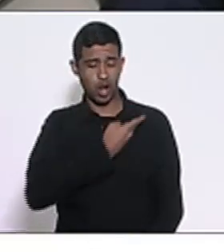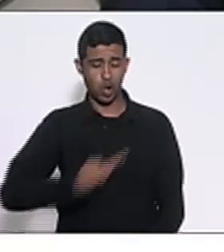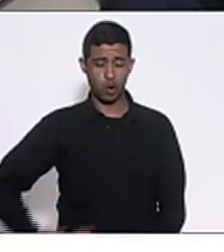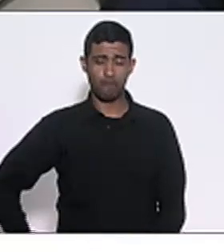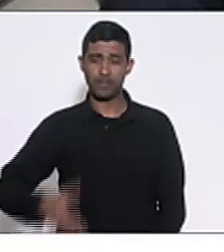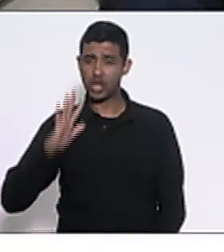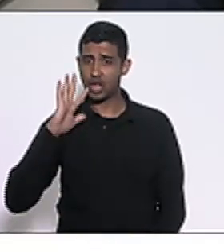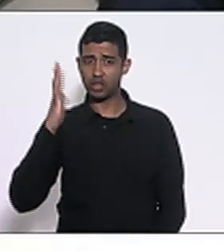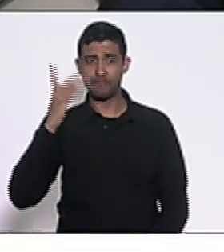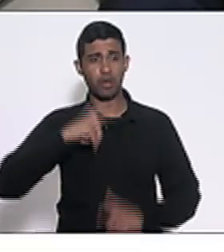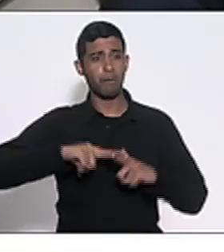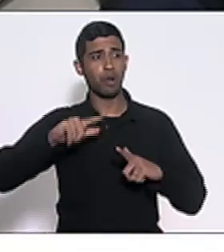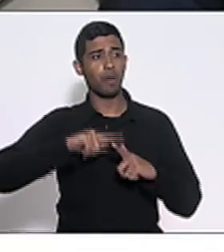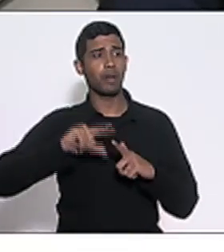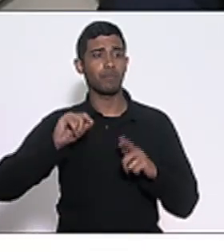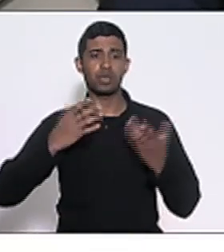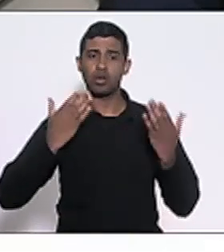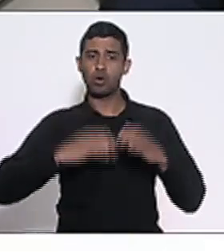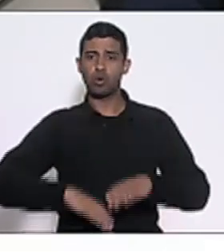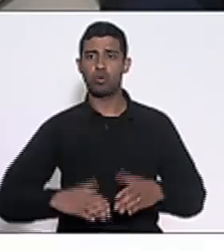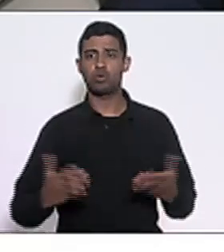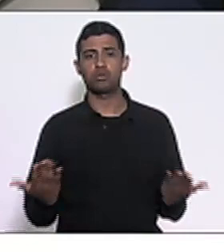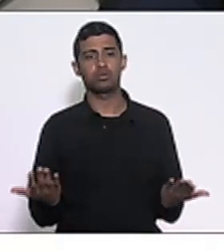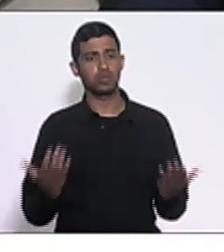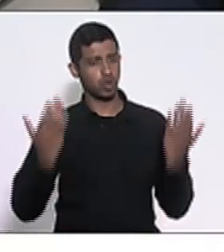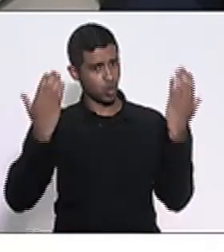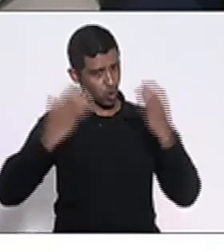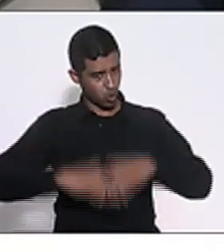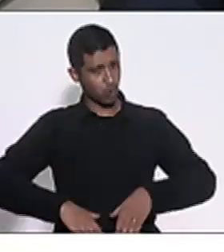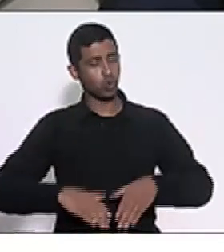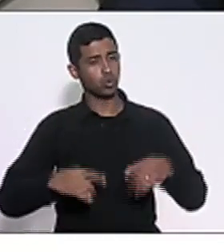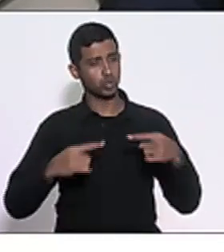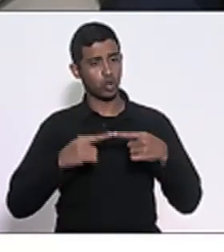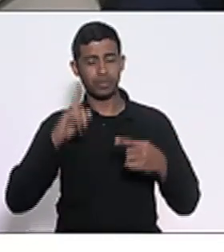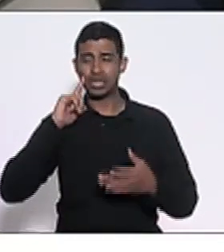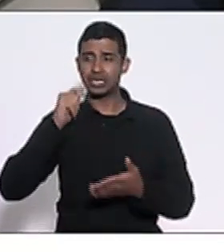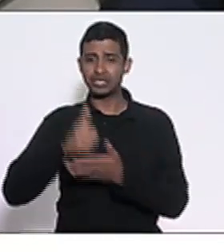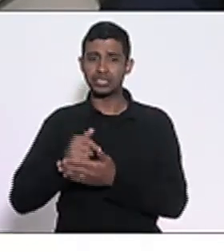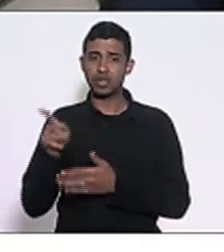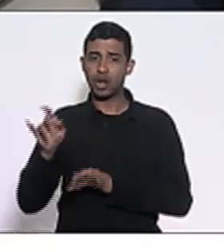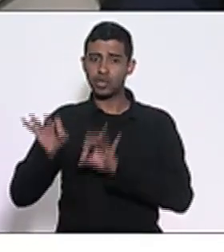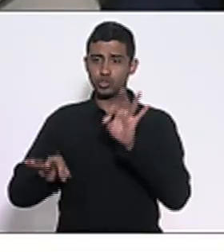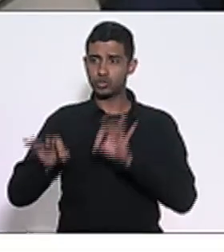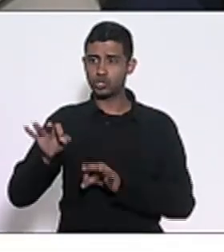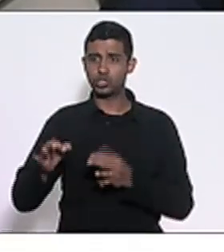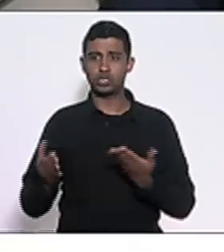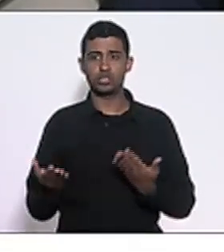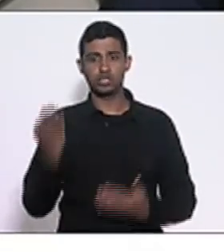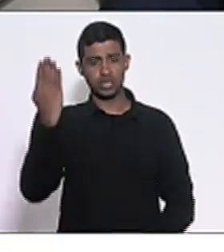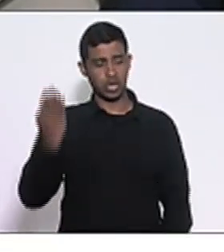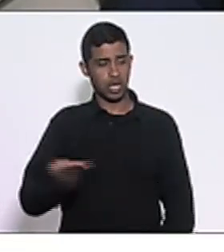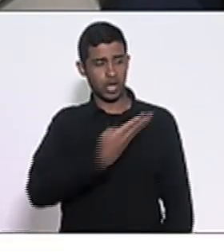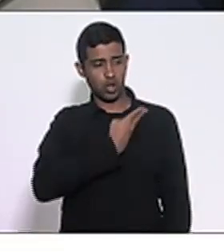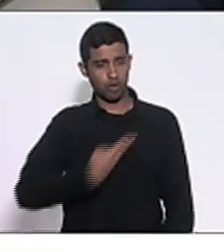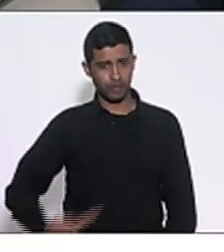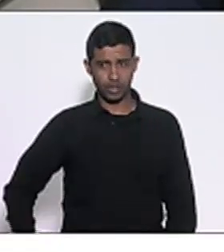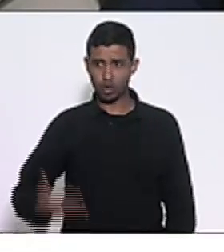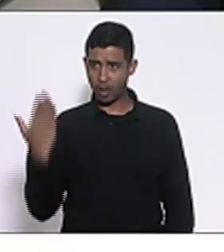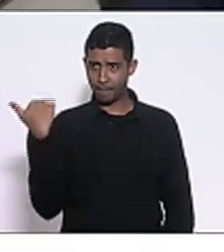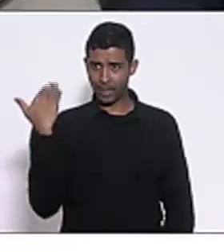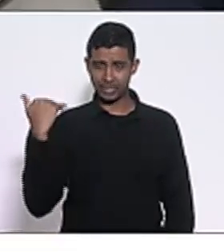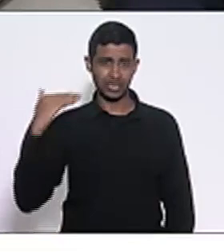concurso. O concurso é uma decisão de justiça. O governador, que é um ex-juiz,